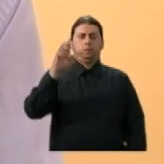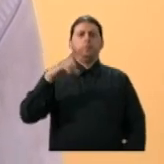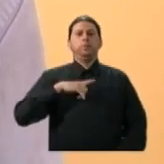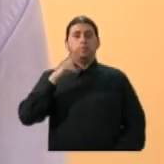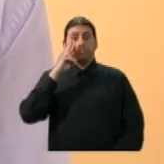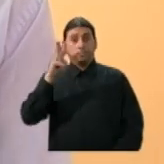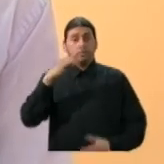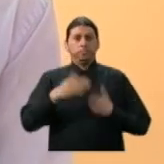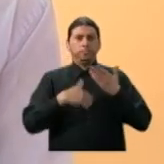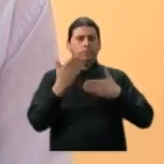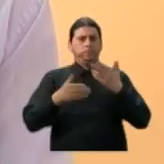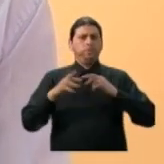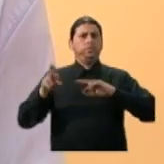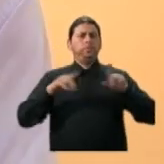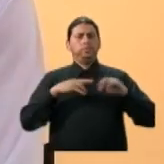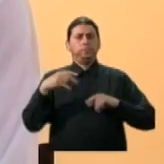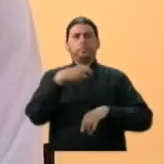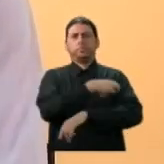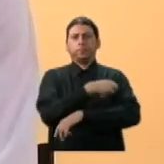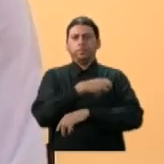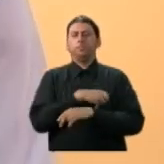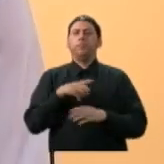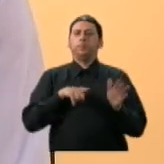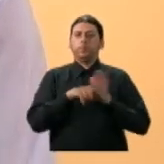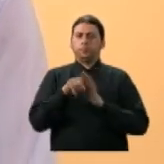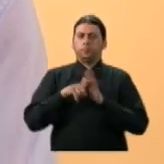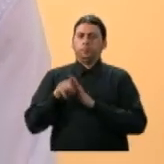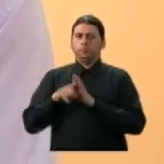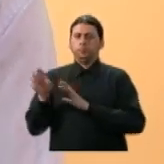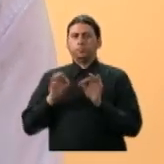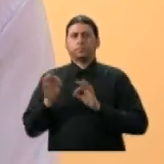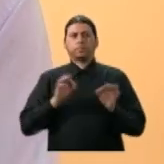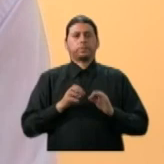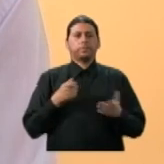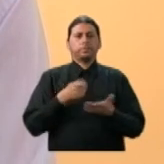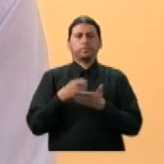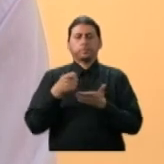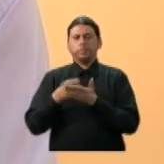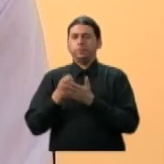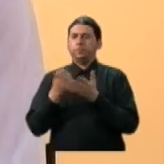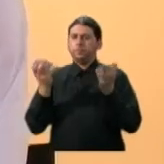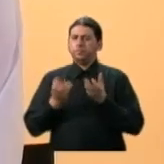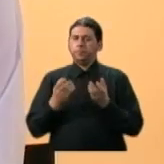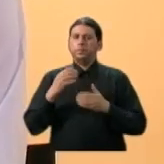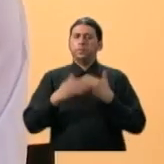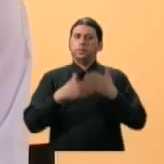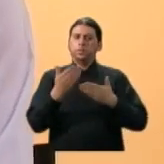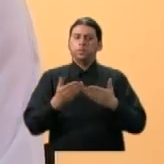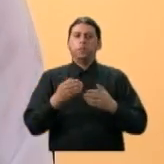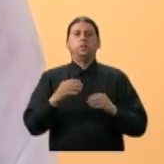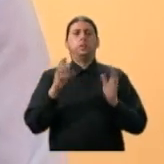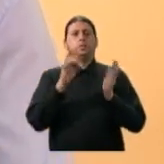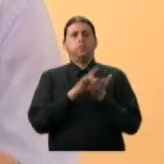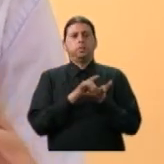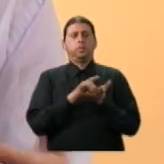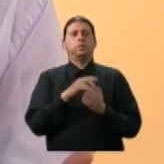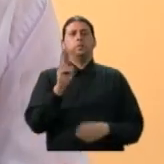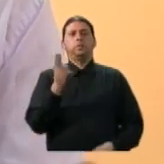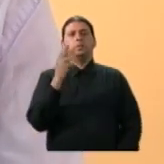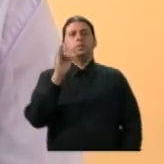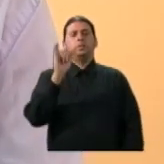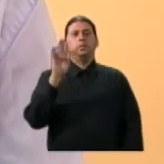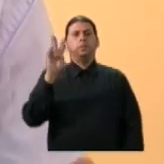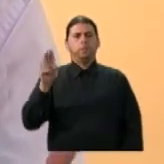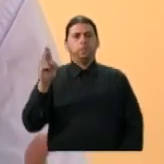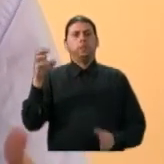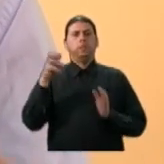várias vacinas, e ao mesmo tempo a gente tem visto várias pesquisas que vêm tentando e não vêm conseguindo desenvolver outras, que é o caso do HIV. Por que algumas vacinas,